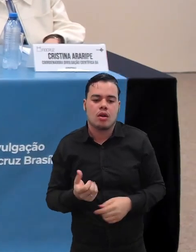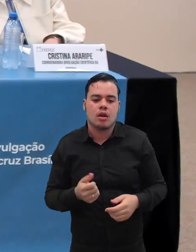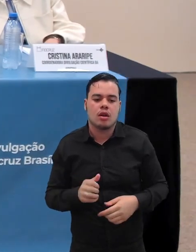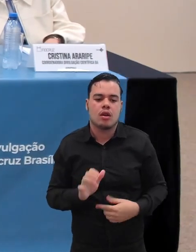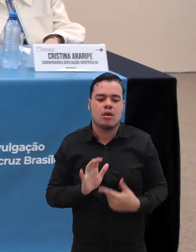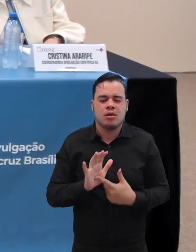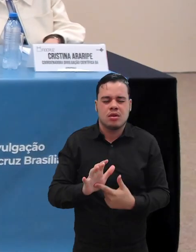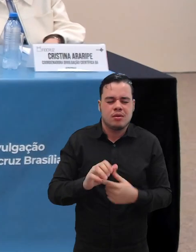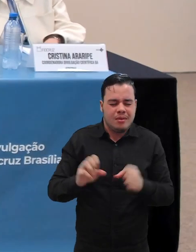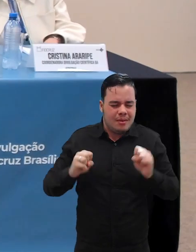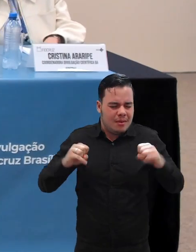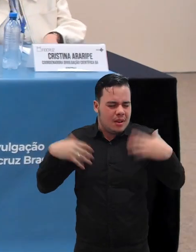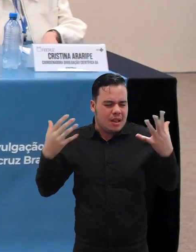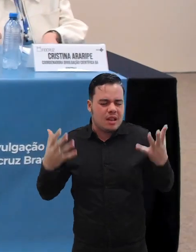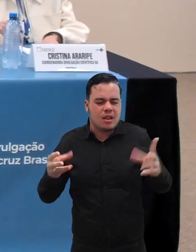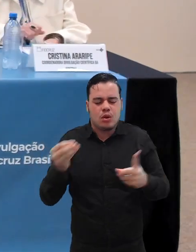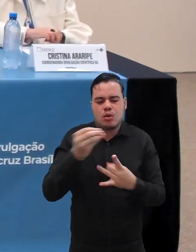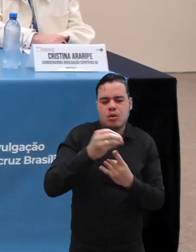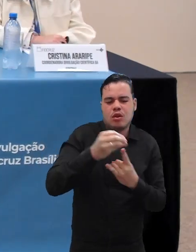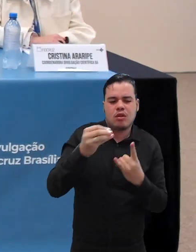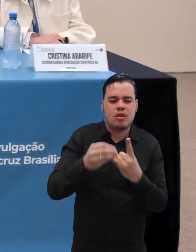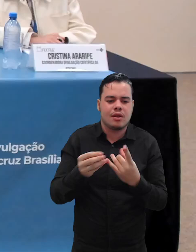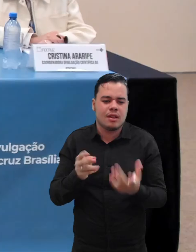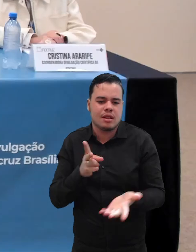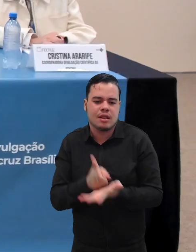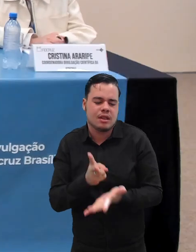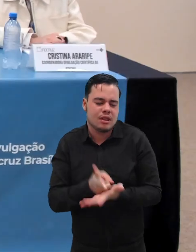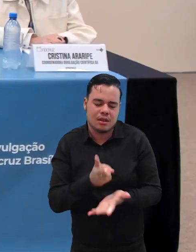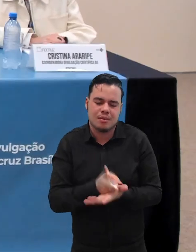com a Fiocruz de sempre,